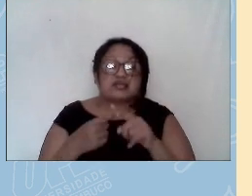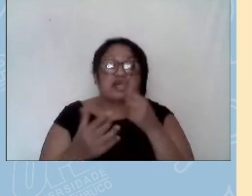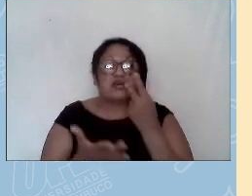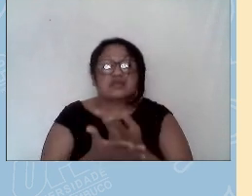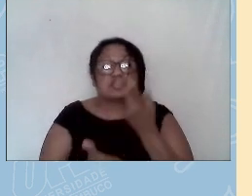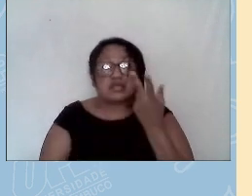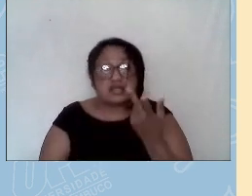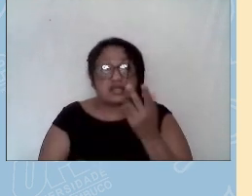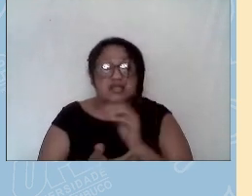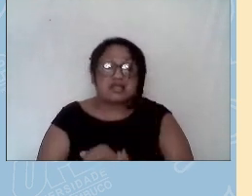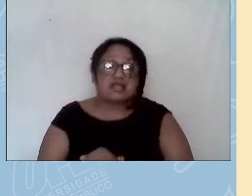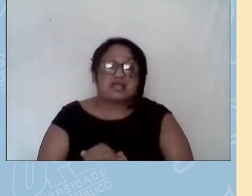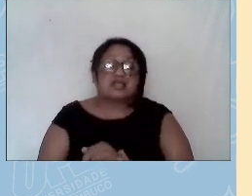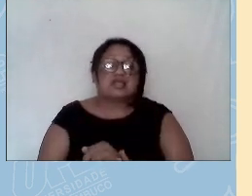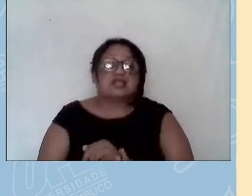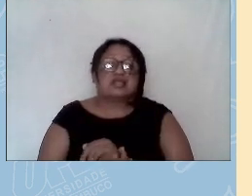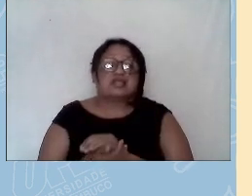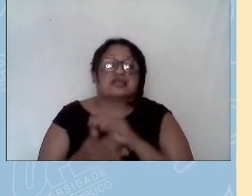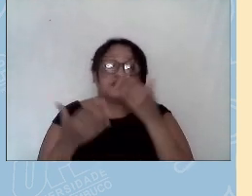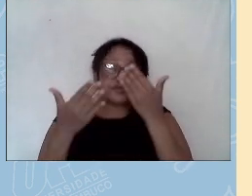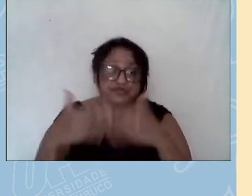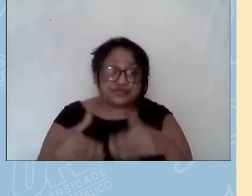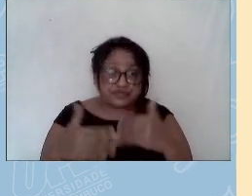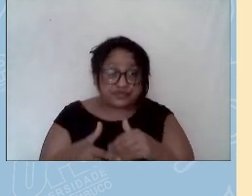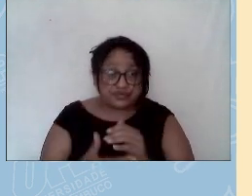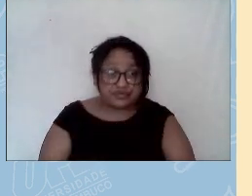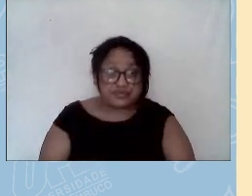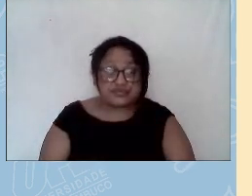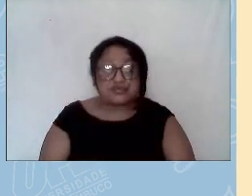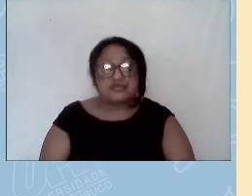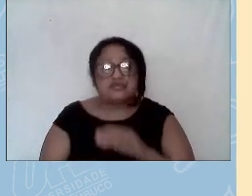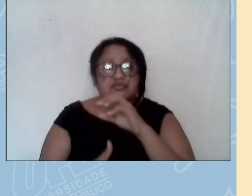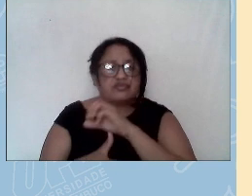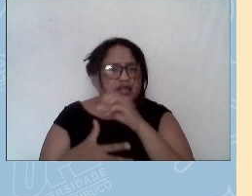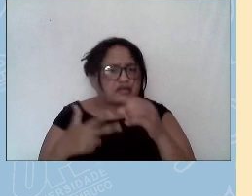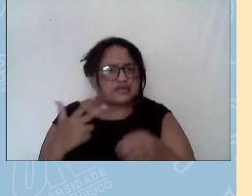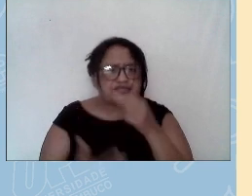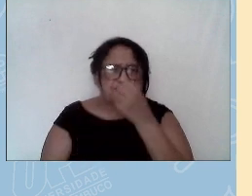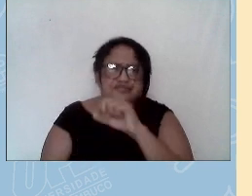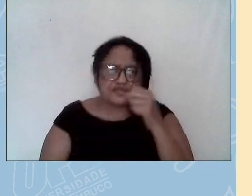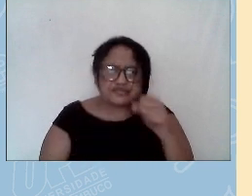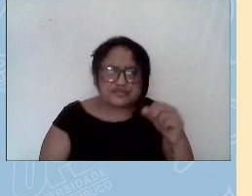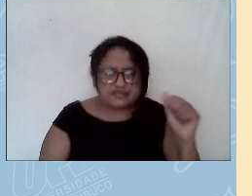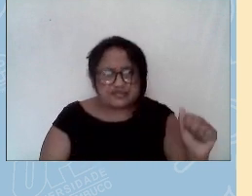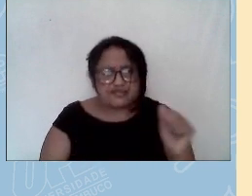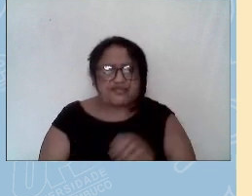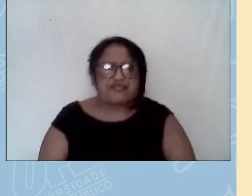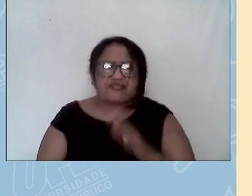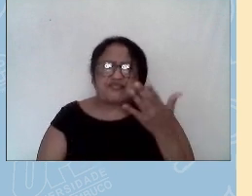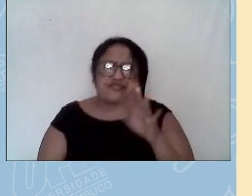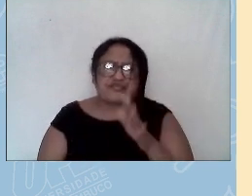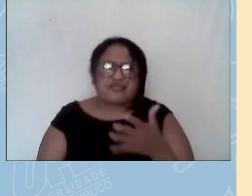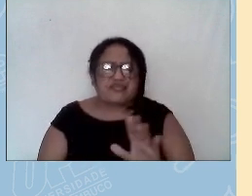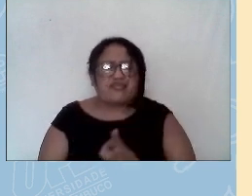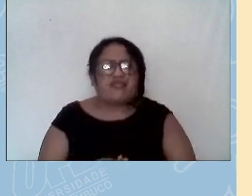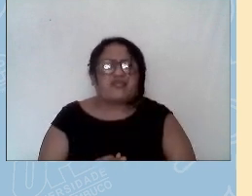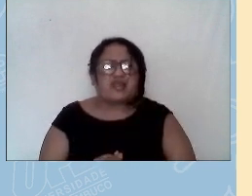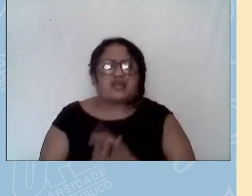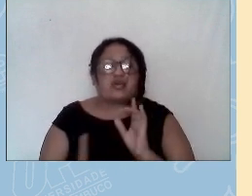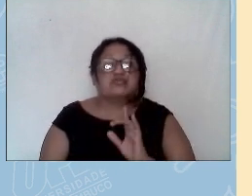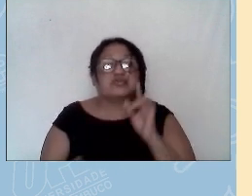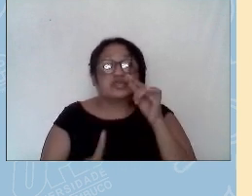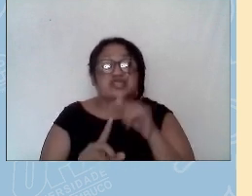nos exames como o Enem e o ISSA é uma questão mais objetiva mais